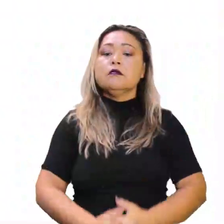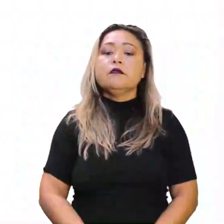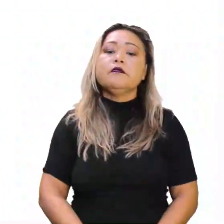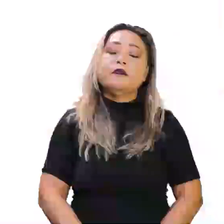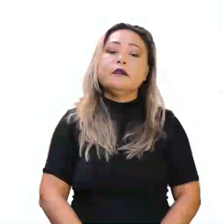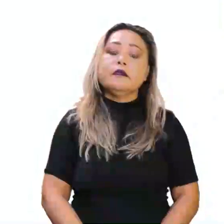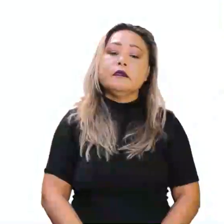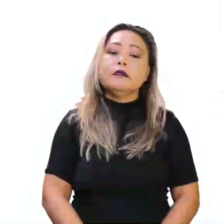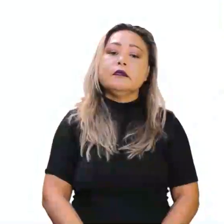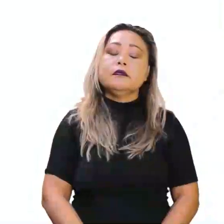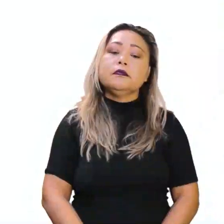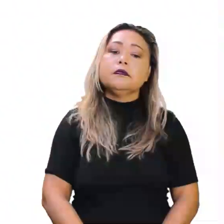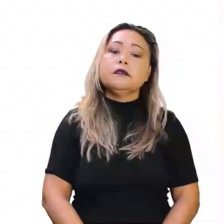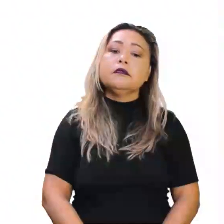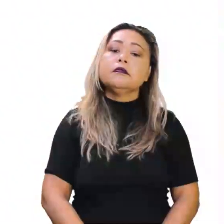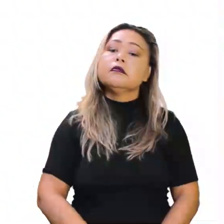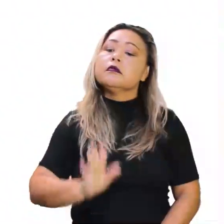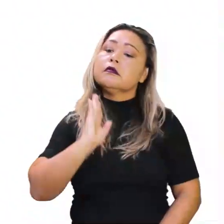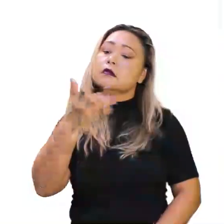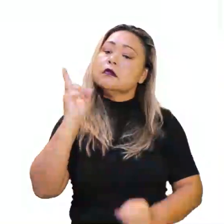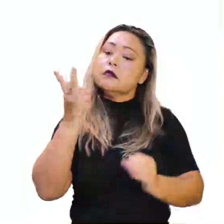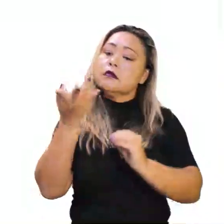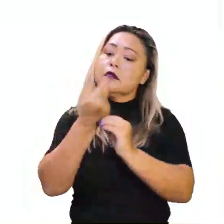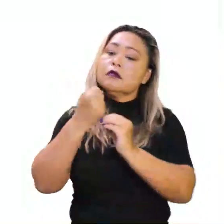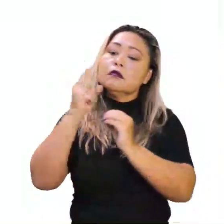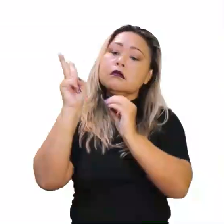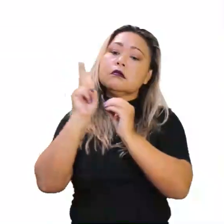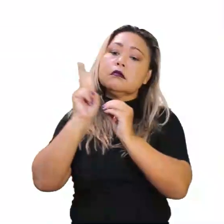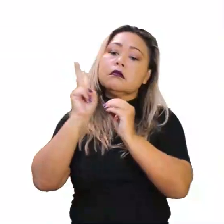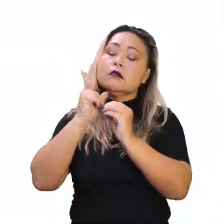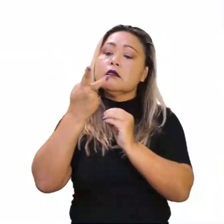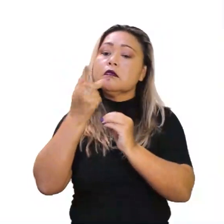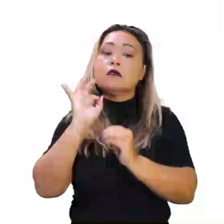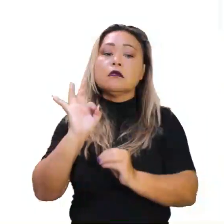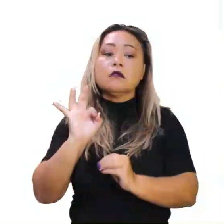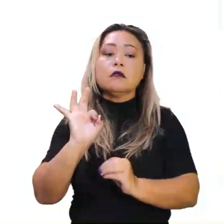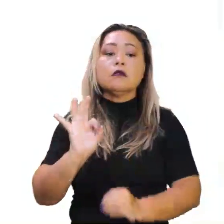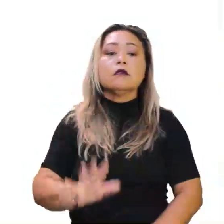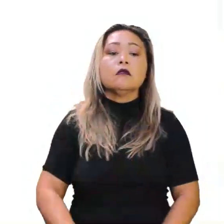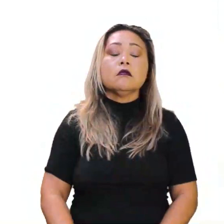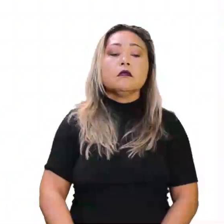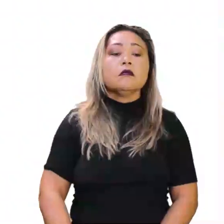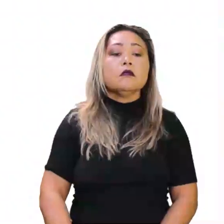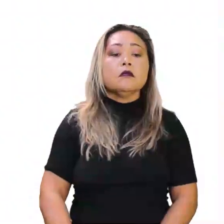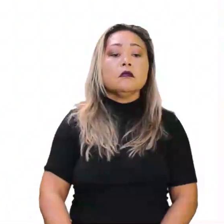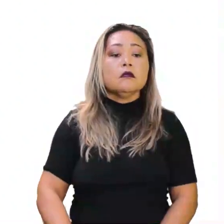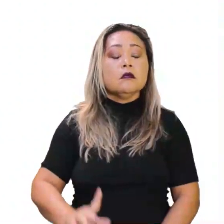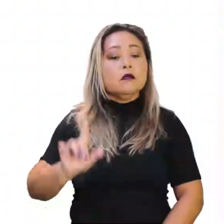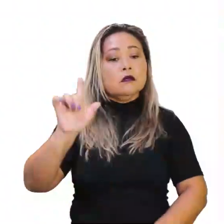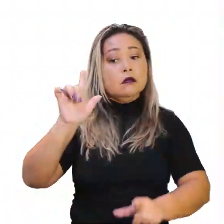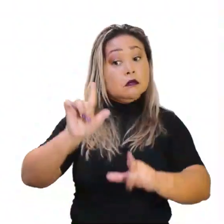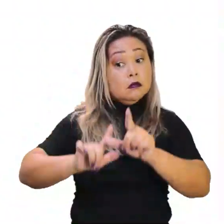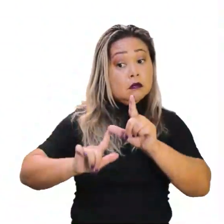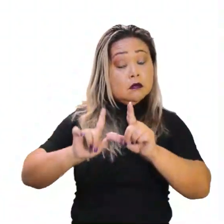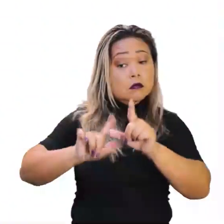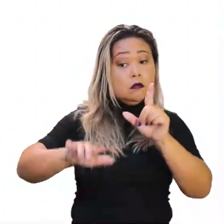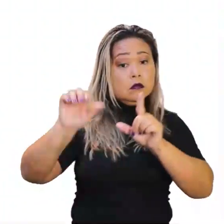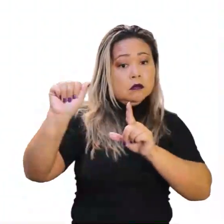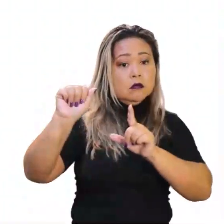ornamentam, que embelezam seus corpos. Sobre a arte indígena, está correto o que se afirma em... Alternativa A.